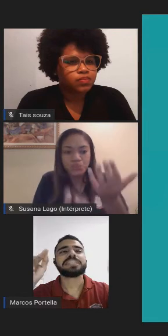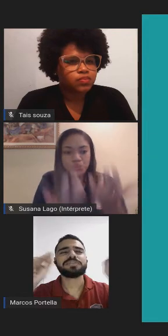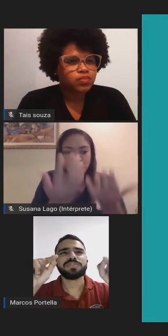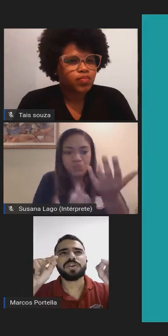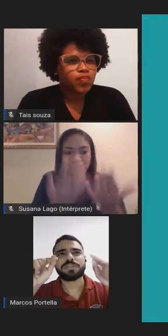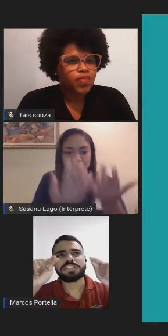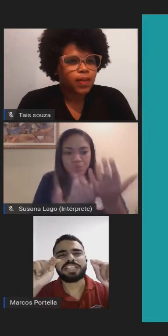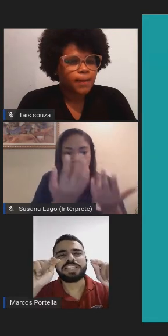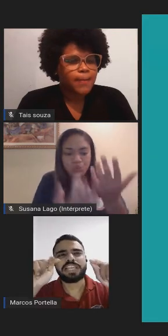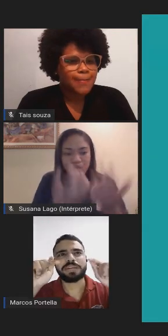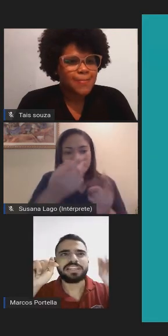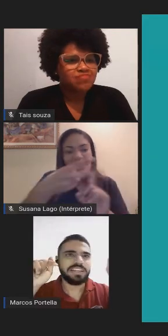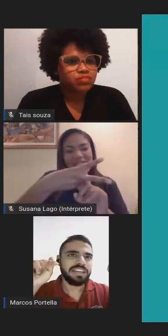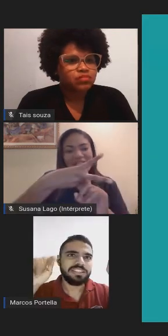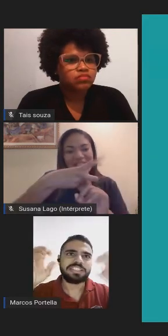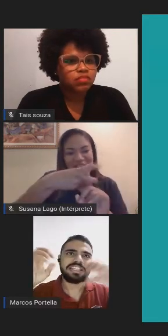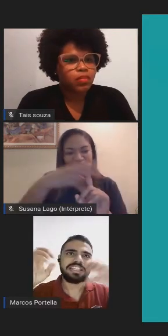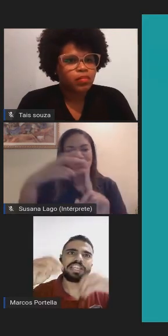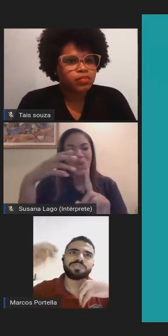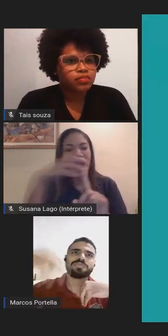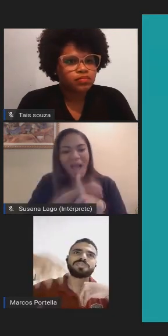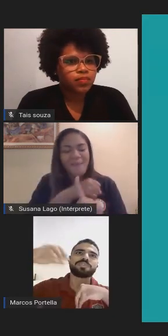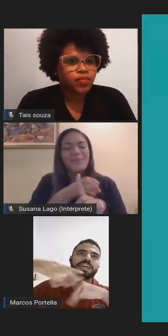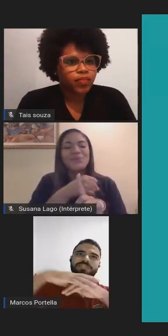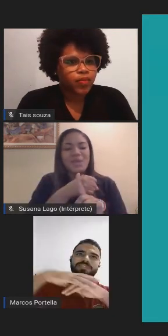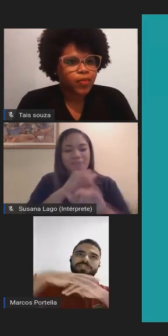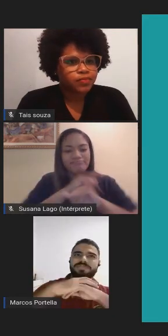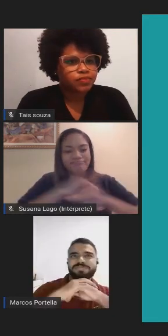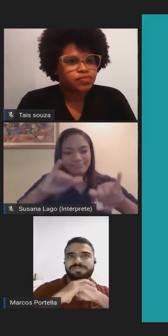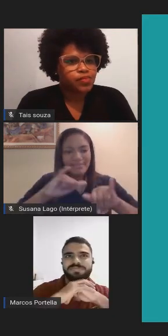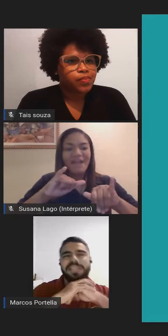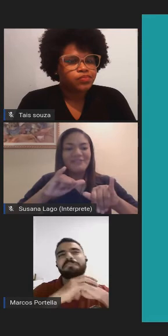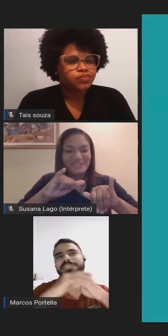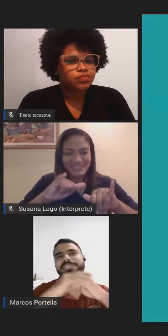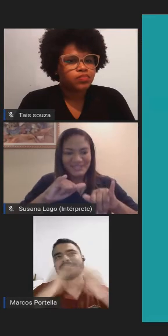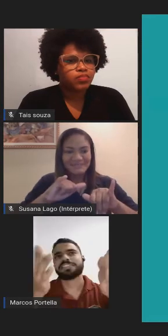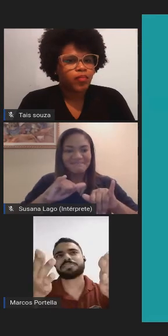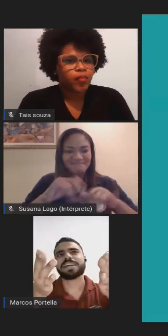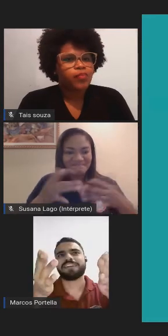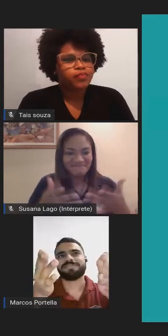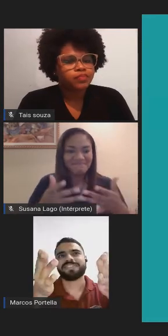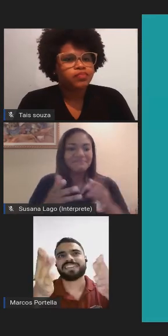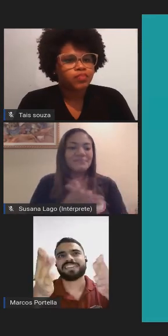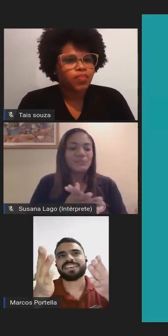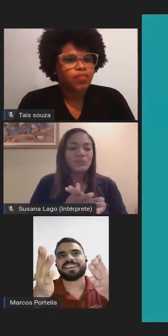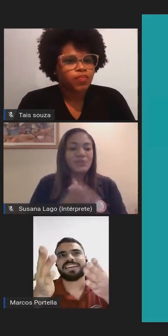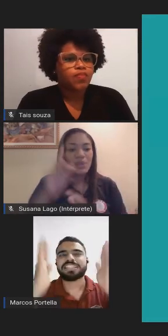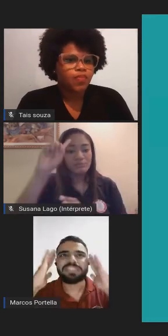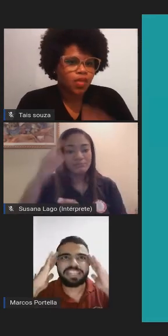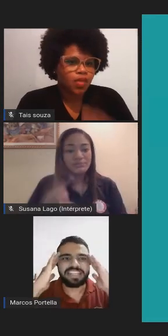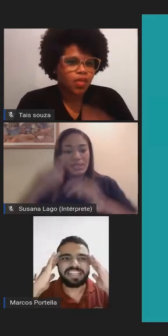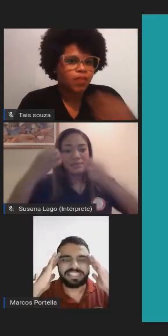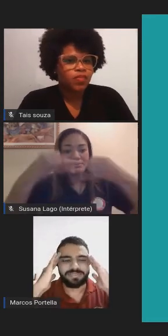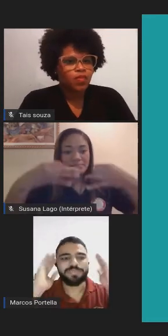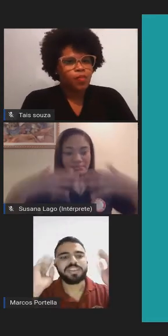É assim que funciona o sistema de esguicho dos prédios. Mas a Thaís vai te explicar.